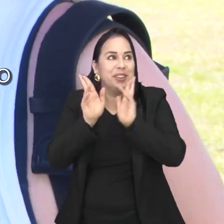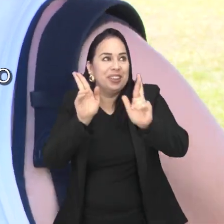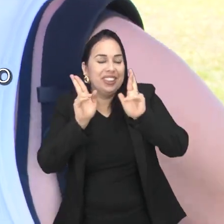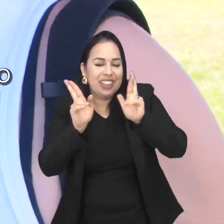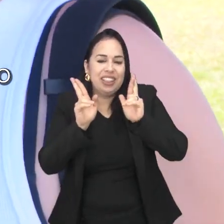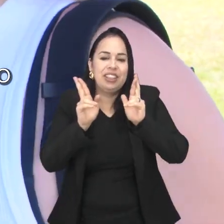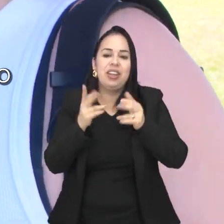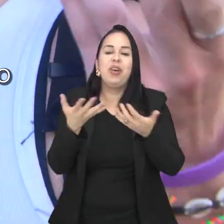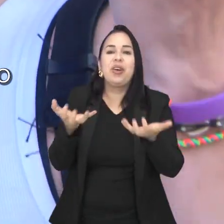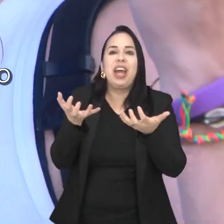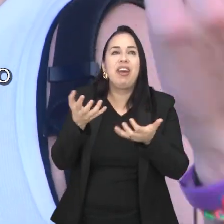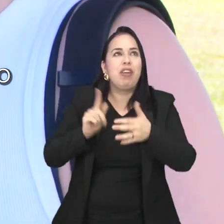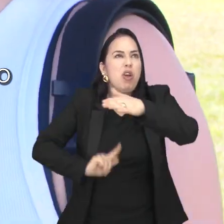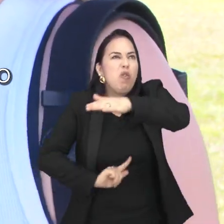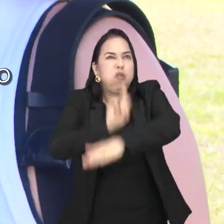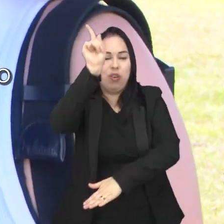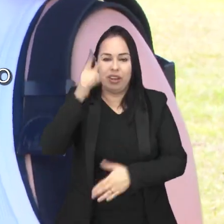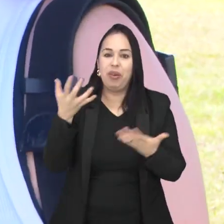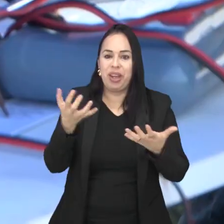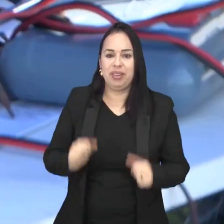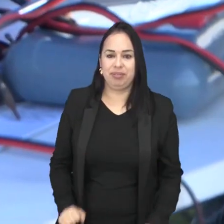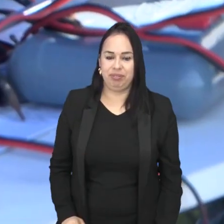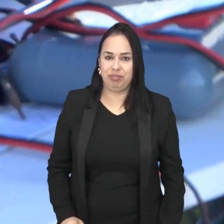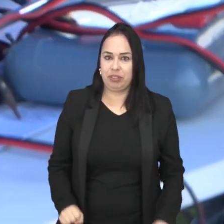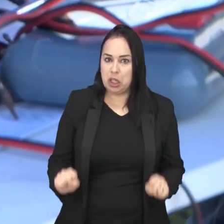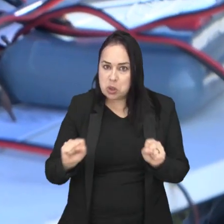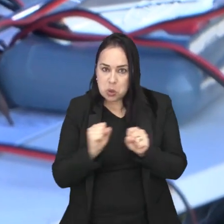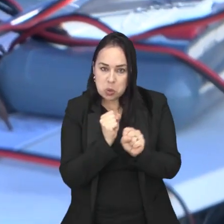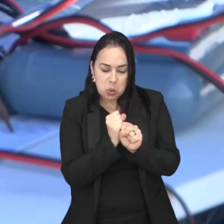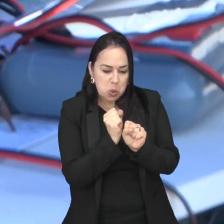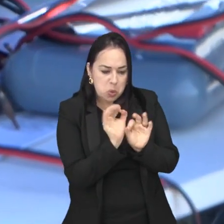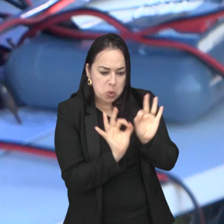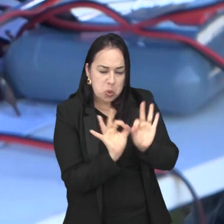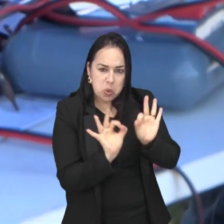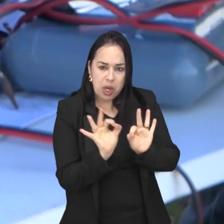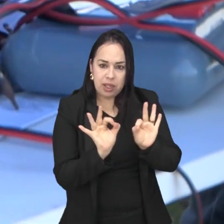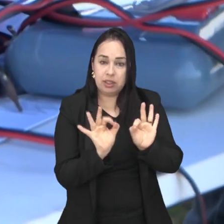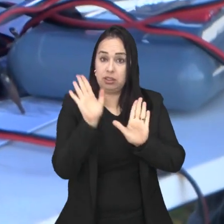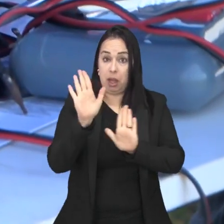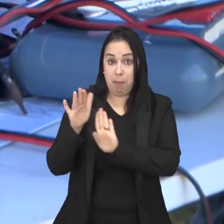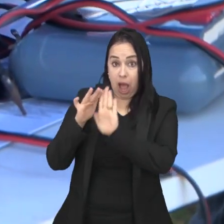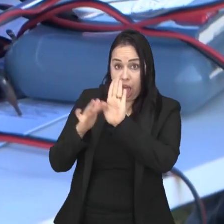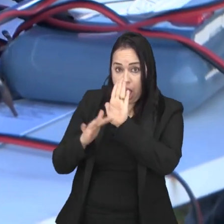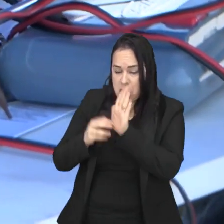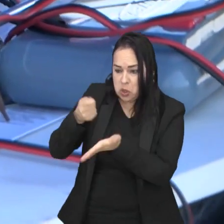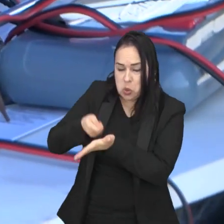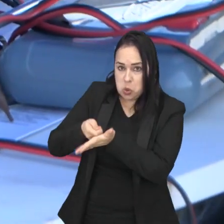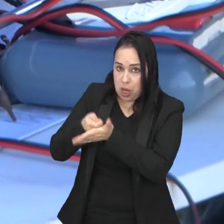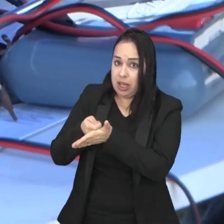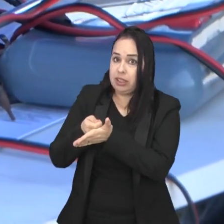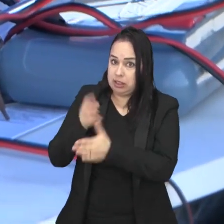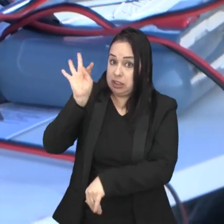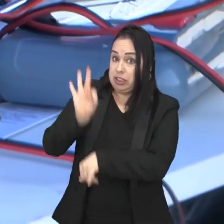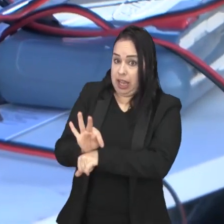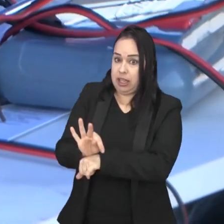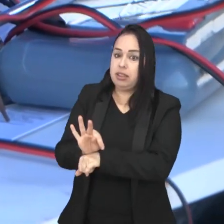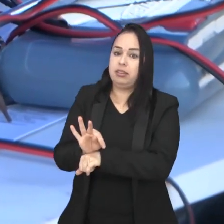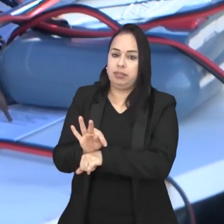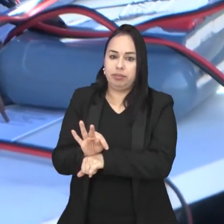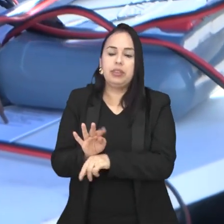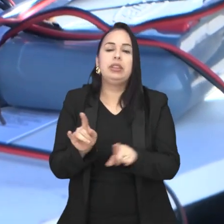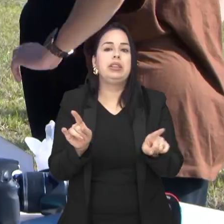it because I want to see them fly. A construção dos foguetes tiveram que seguir uma série de